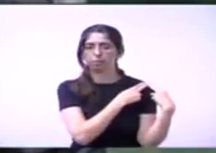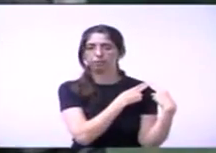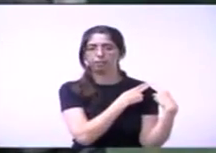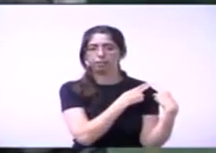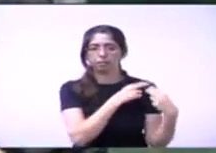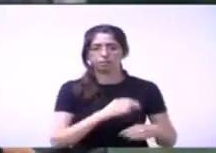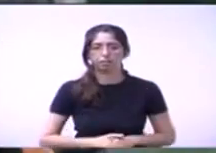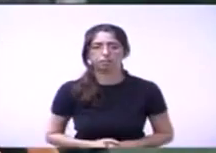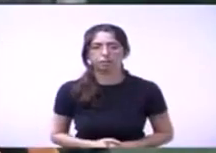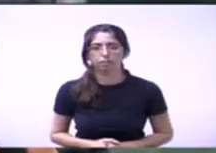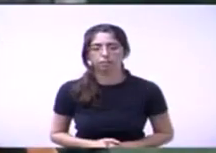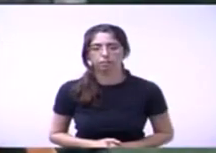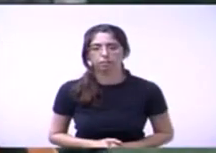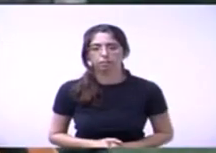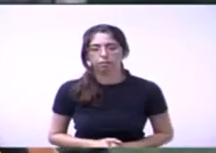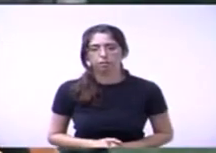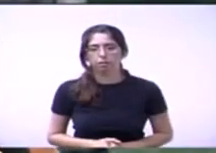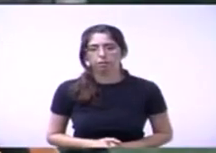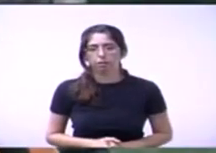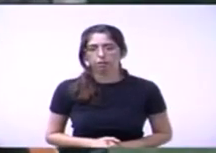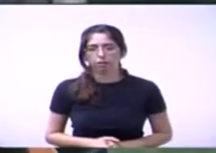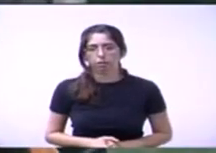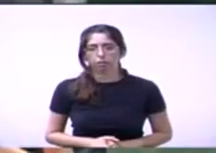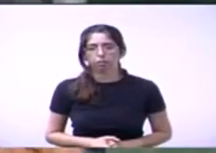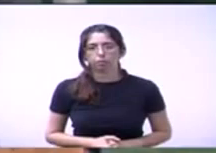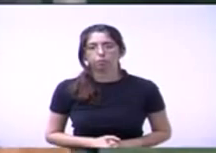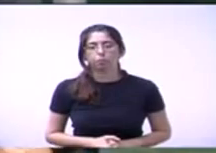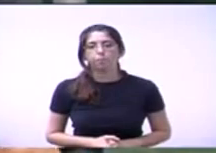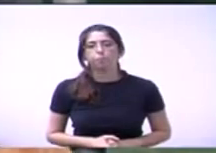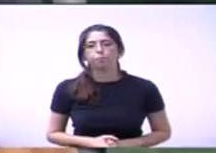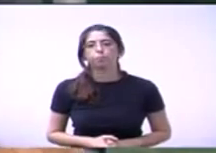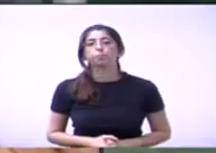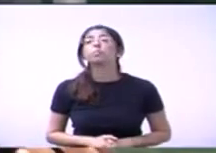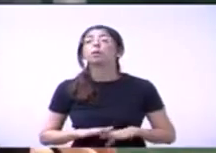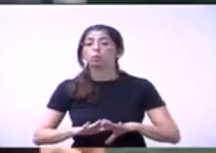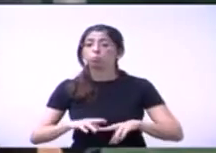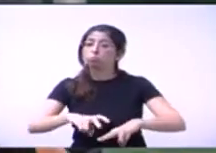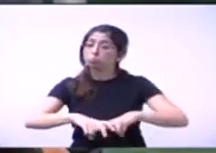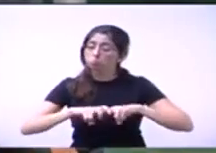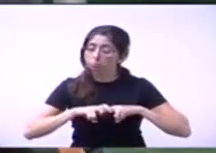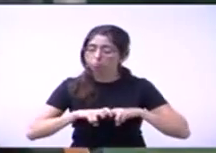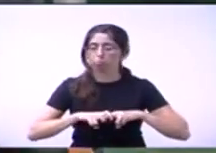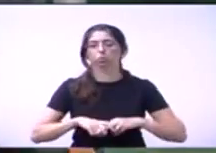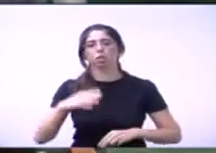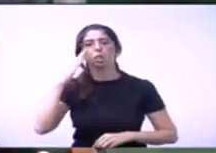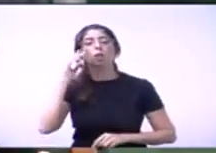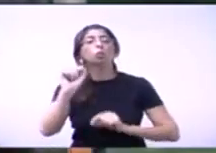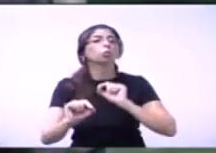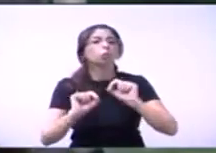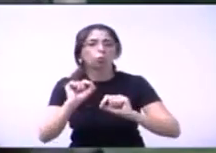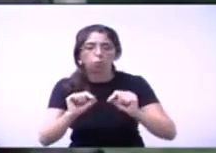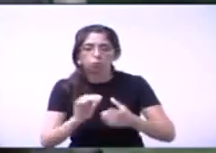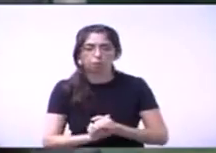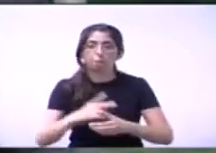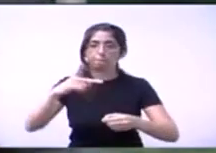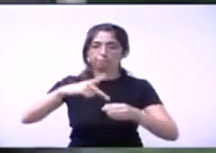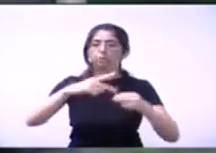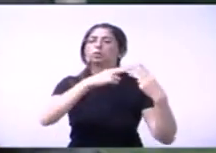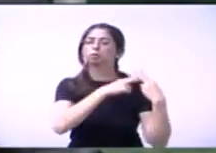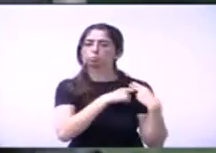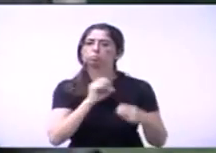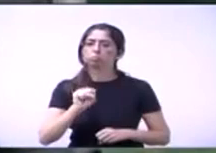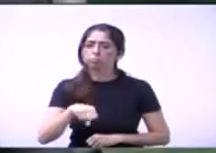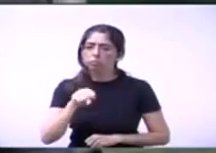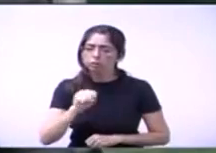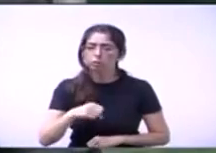de não gerar um impacto na nossa infraestrutura, uma vez que viriam para cá milhares e milhares